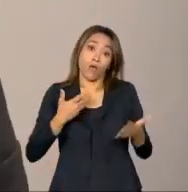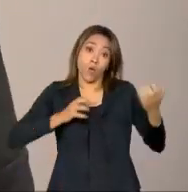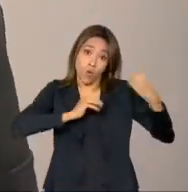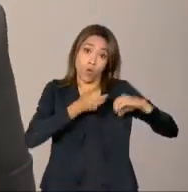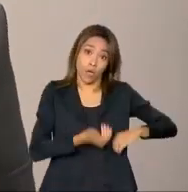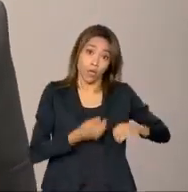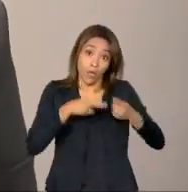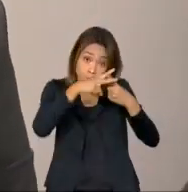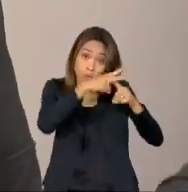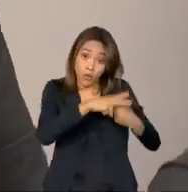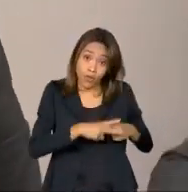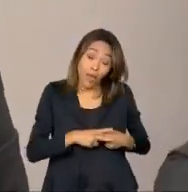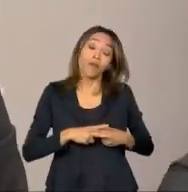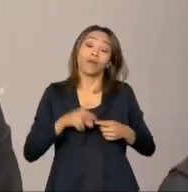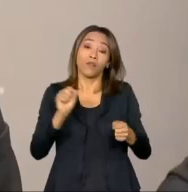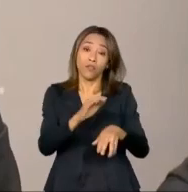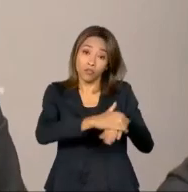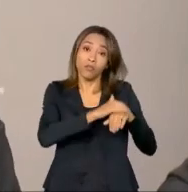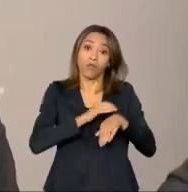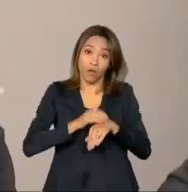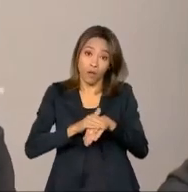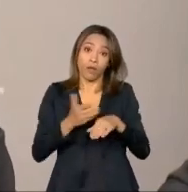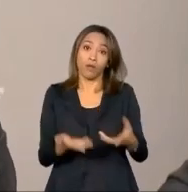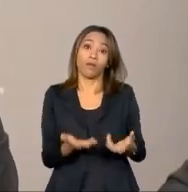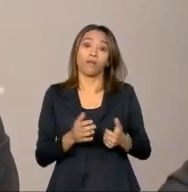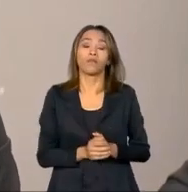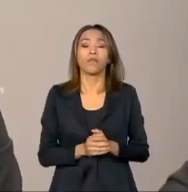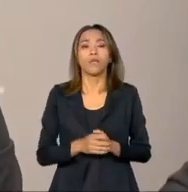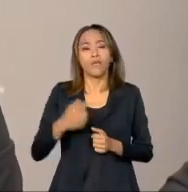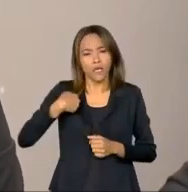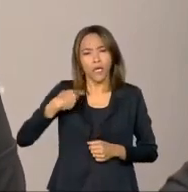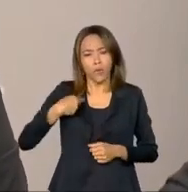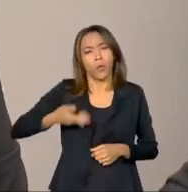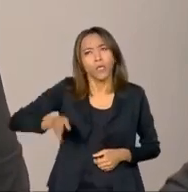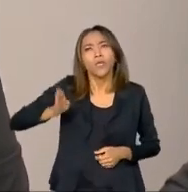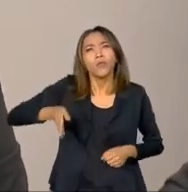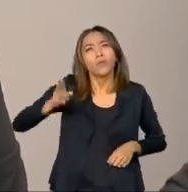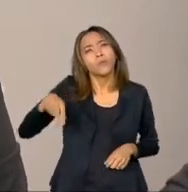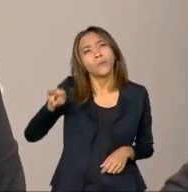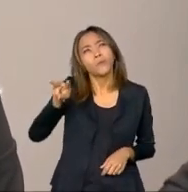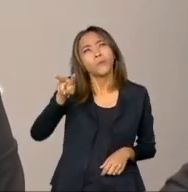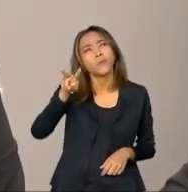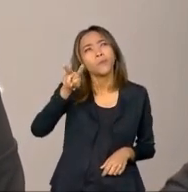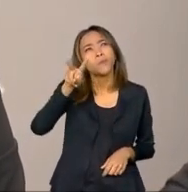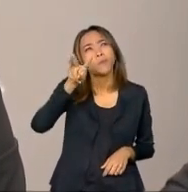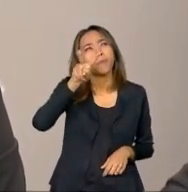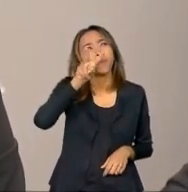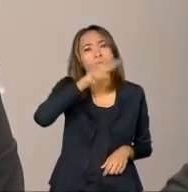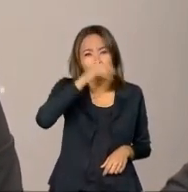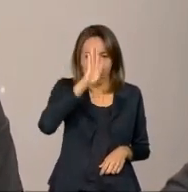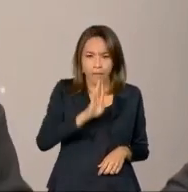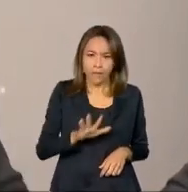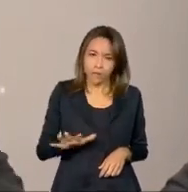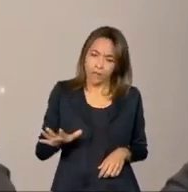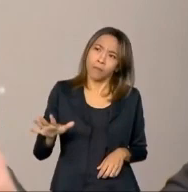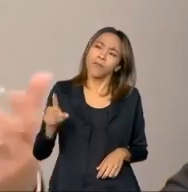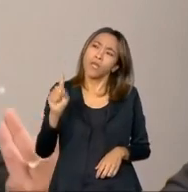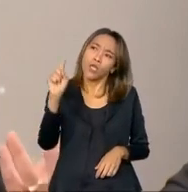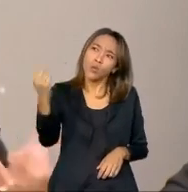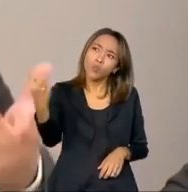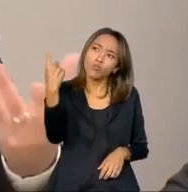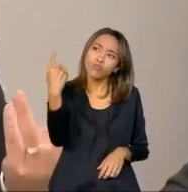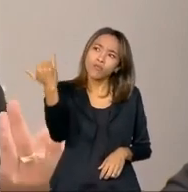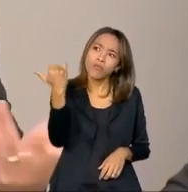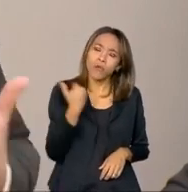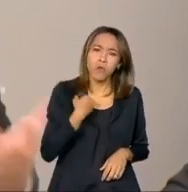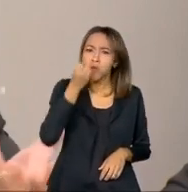sejam necessárias. Portanto, a porta de entrada. E nessas andanças, uma delas com o Cury lá recentemente, ele me falou, eu não,